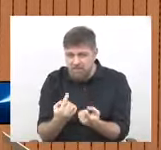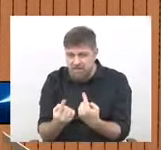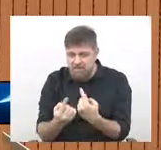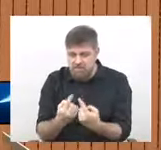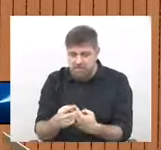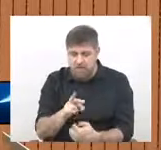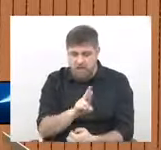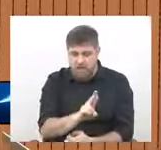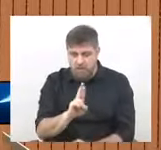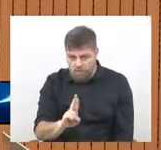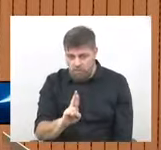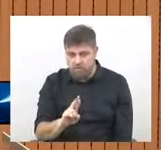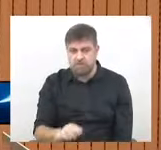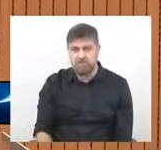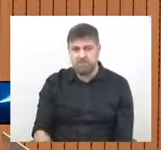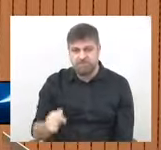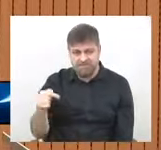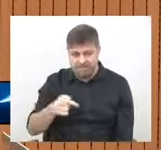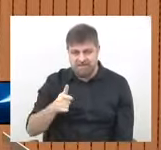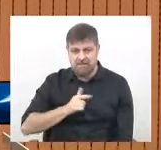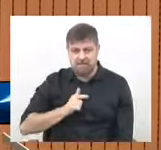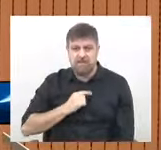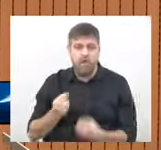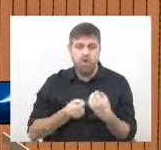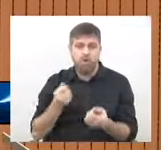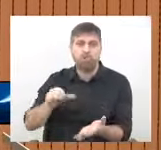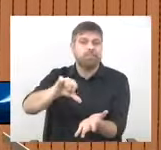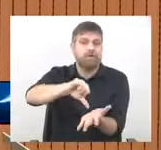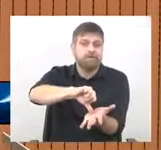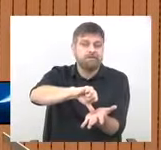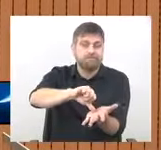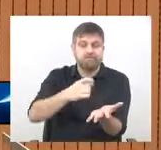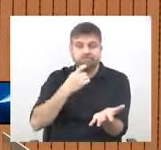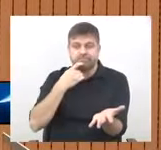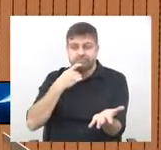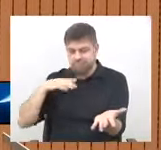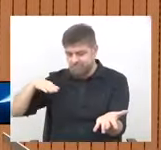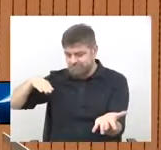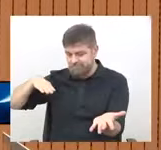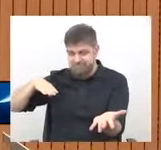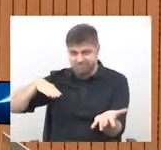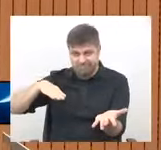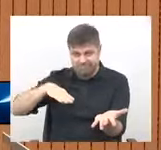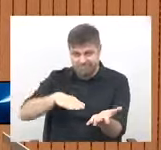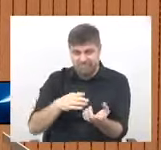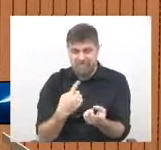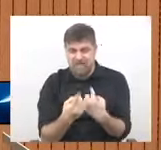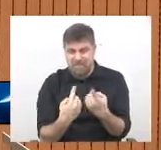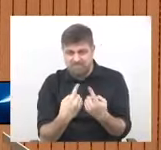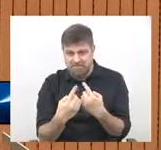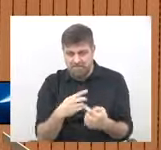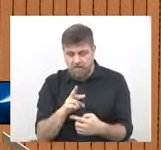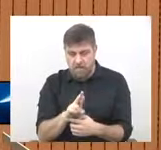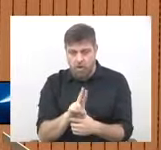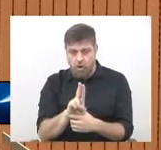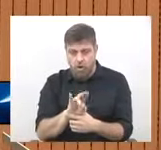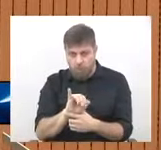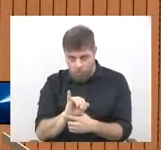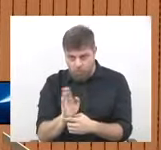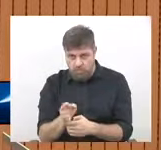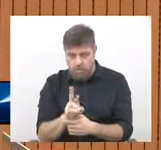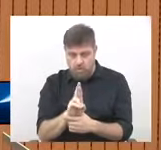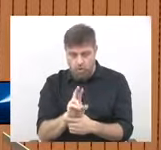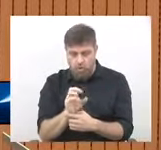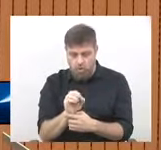de locomoção ou de sair do bairro para ir para o centro ou demais localidades, é a Avenida Rui Rodrigues e a Camucim. Hoje nós